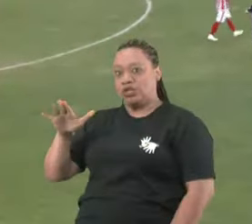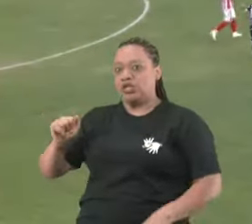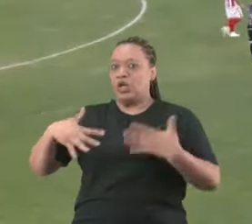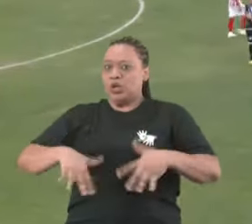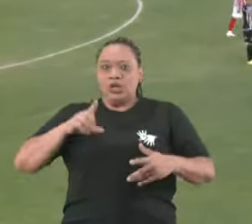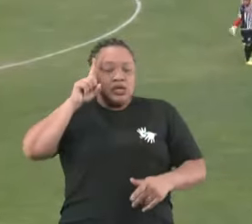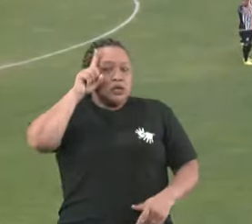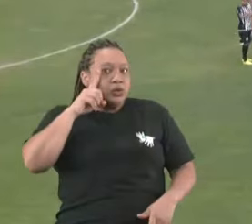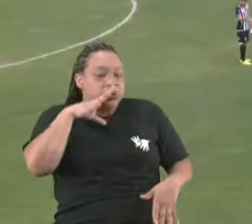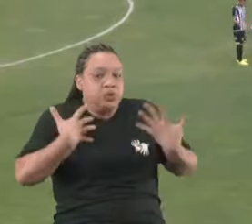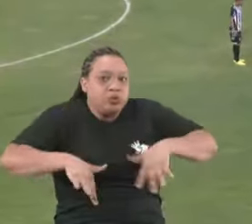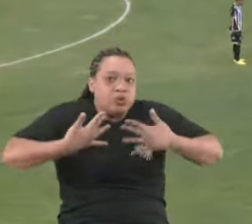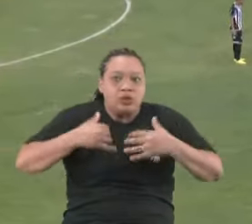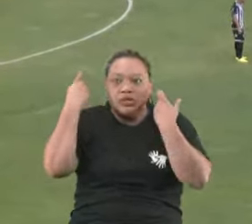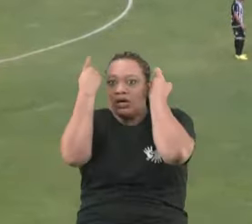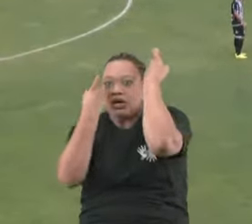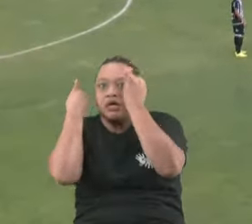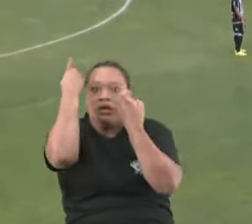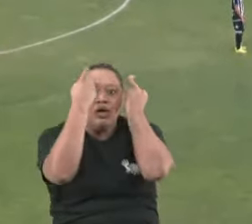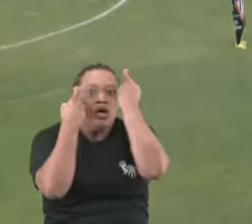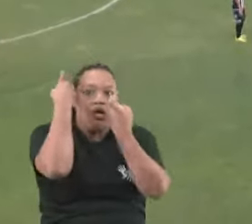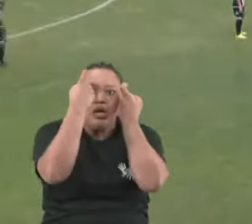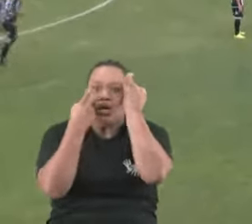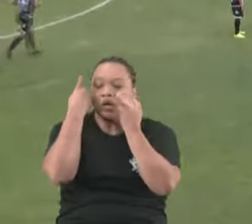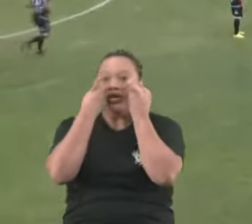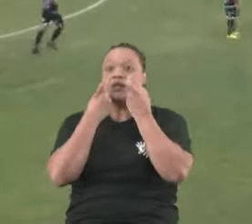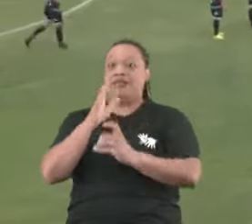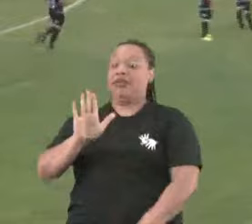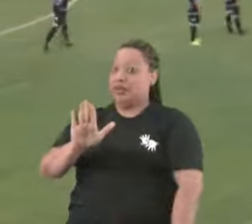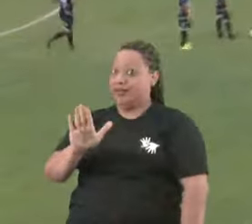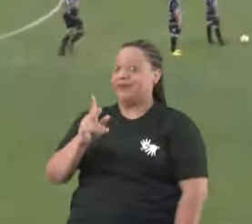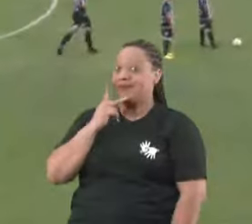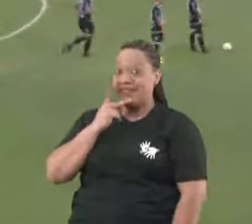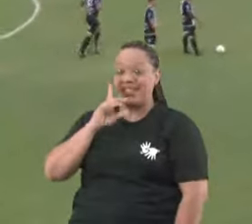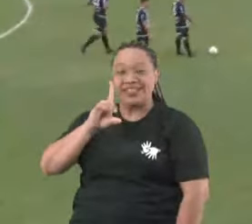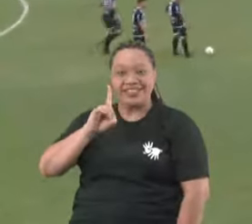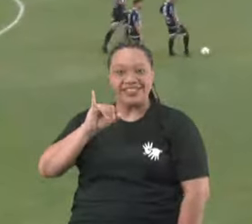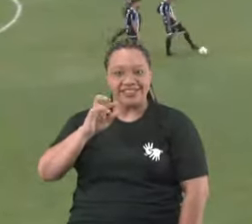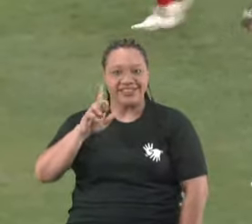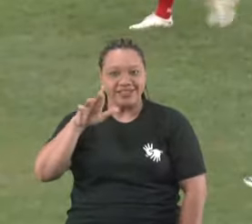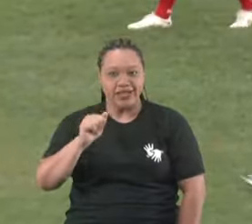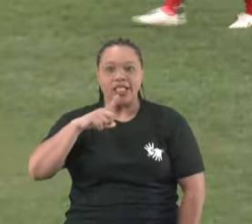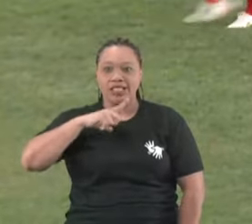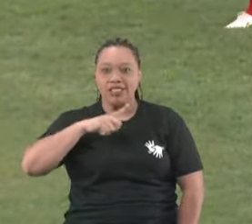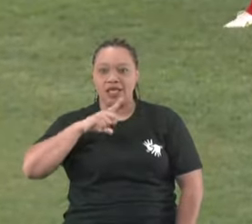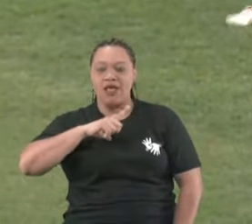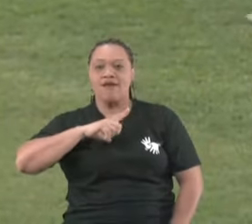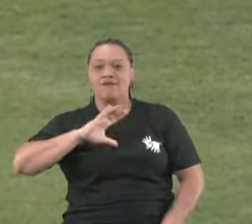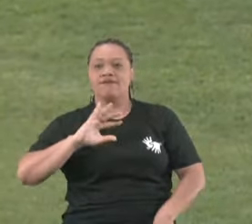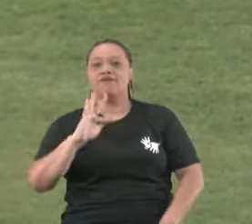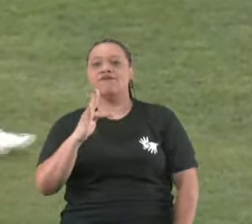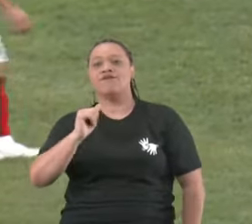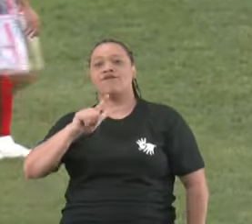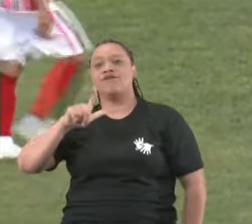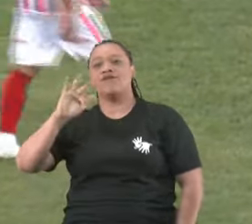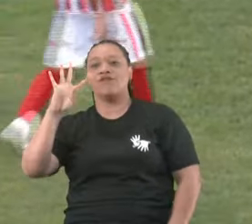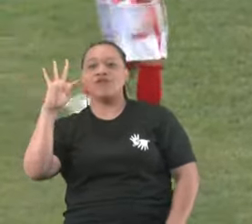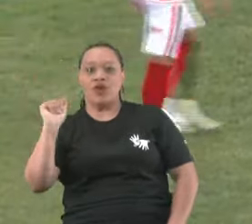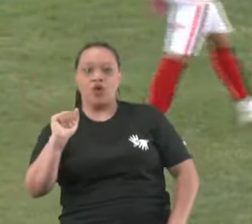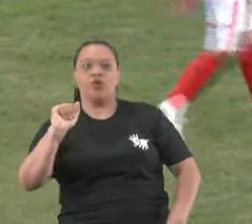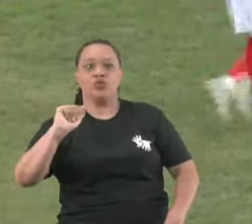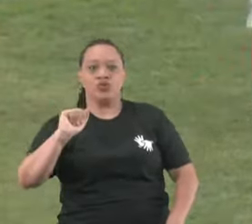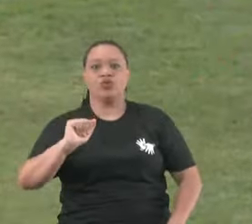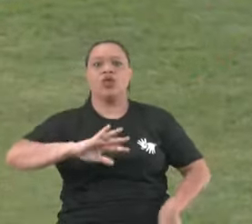dois lados, né? Falando em Didira, ele que tem falta para cobrar ali na região intermediária do ataque